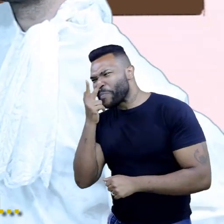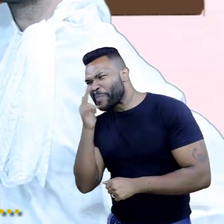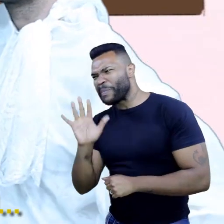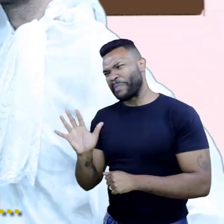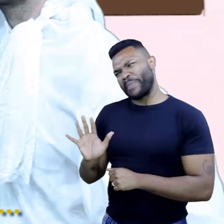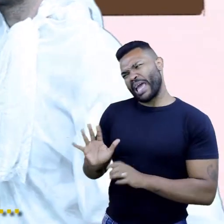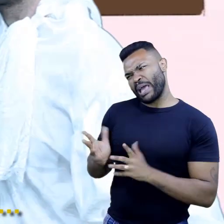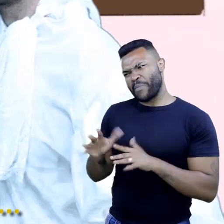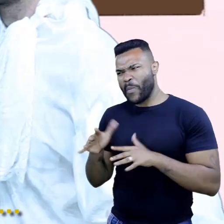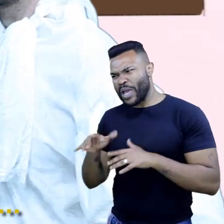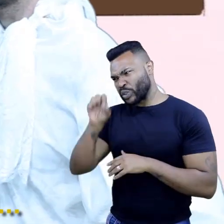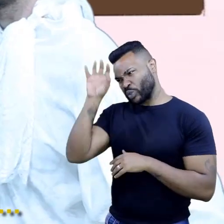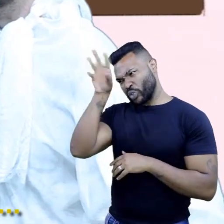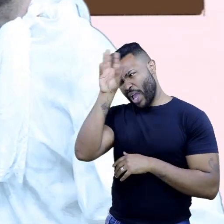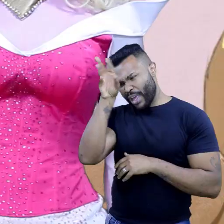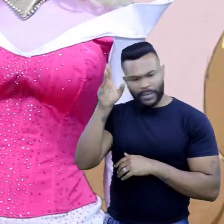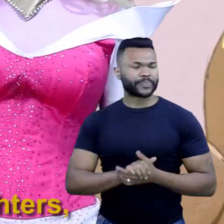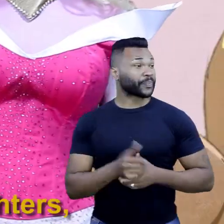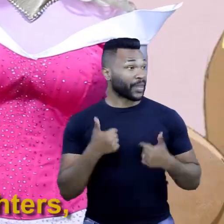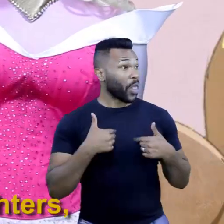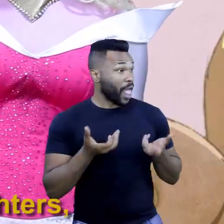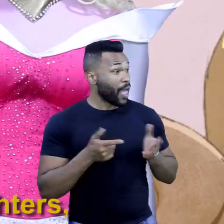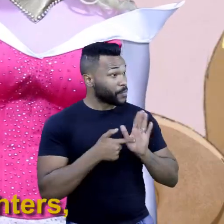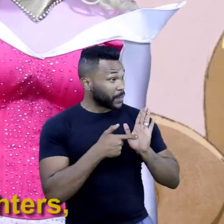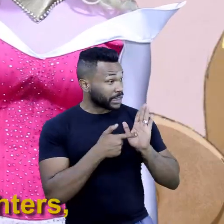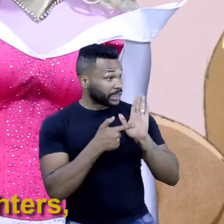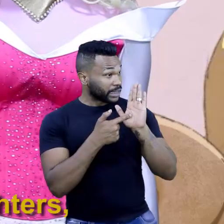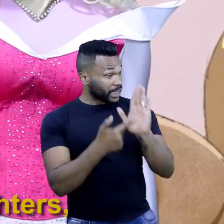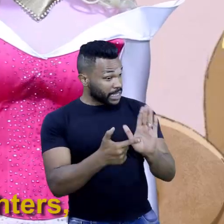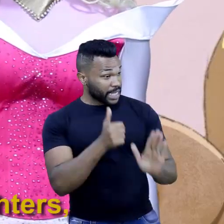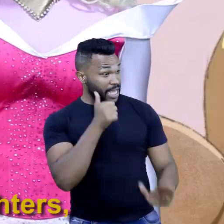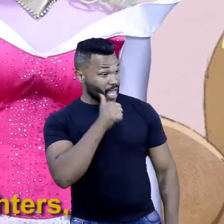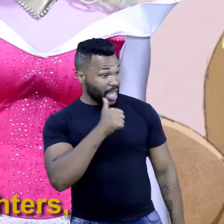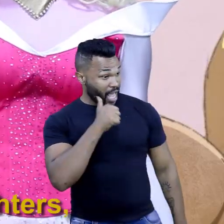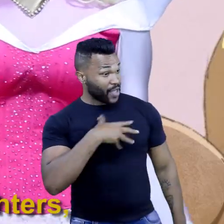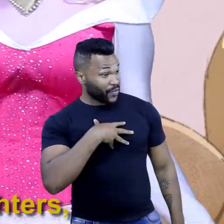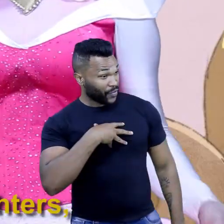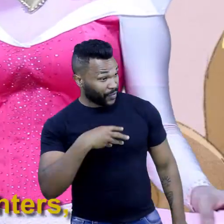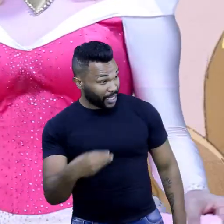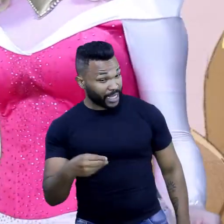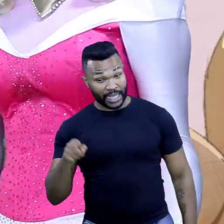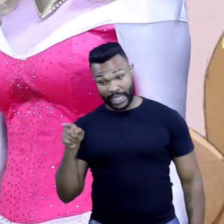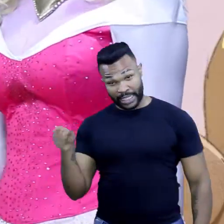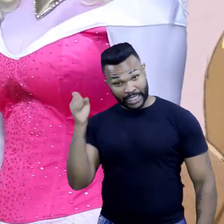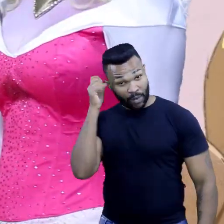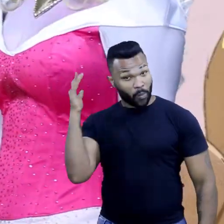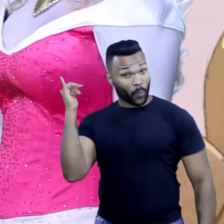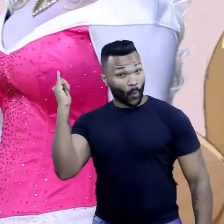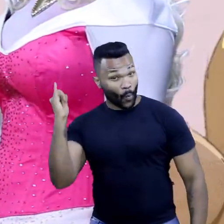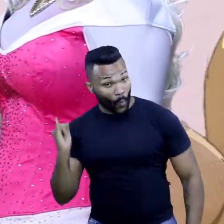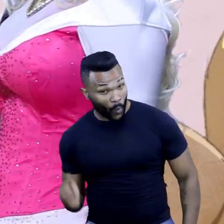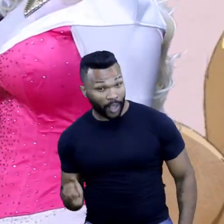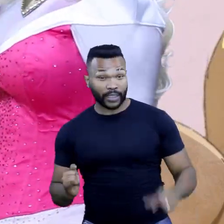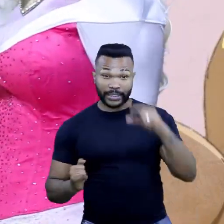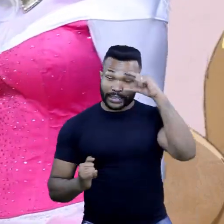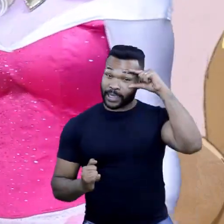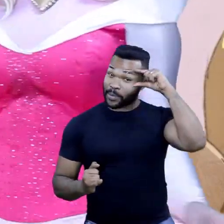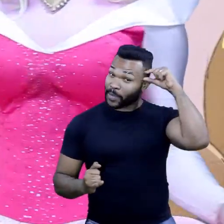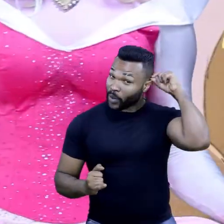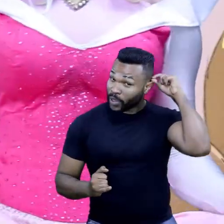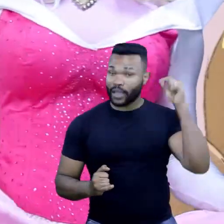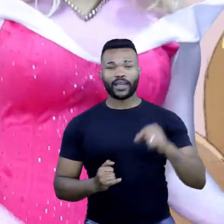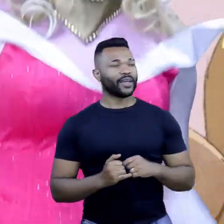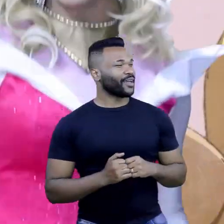não parece nada mesmo com a Tchaka. Eu quero te apresentar as minhas filhas. Essa é a Jajá, essa é a